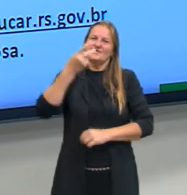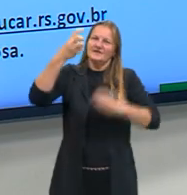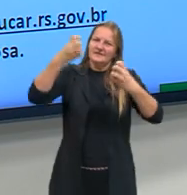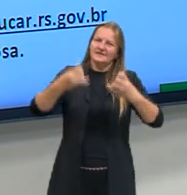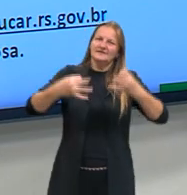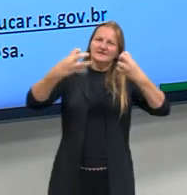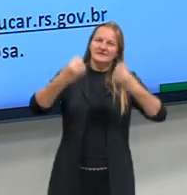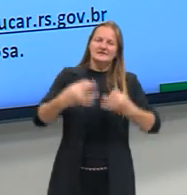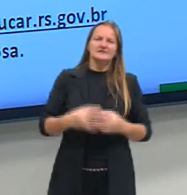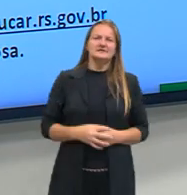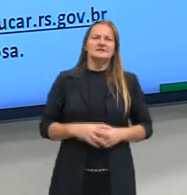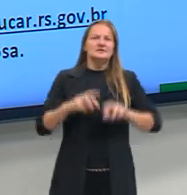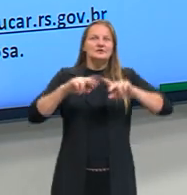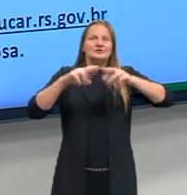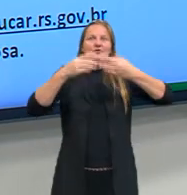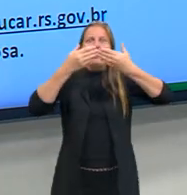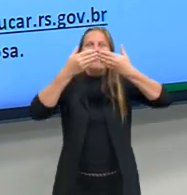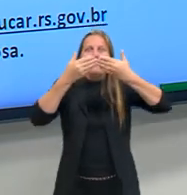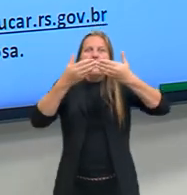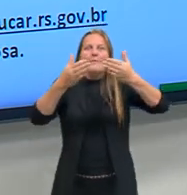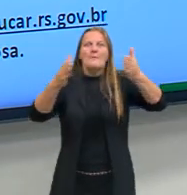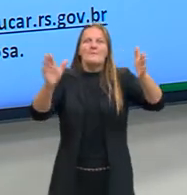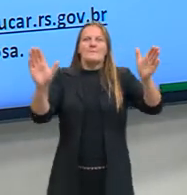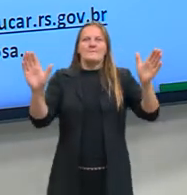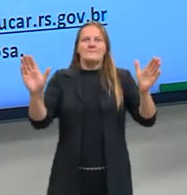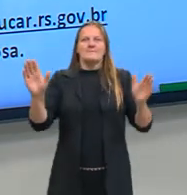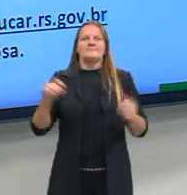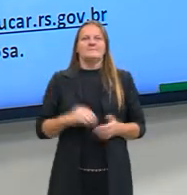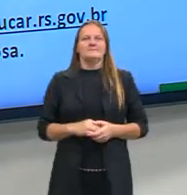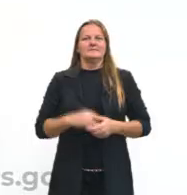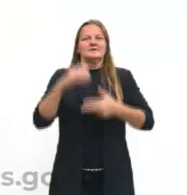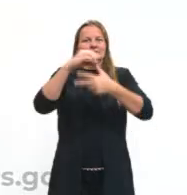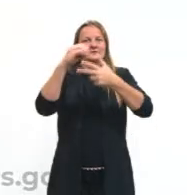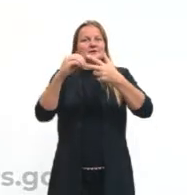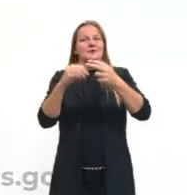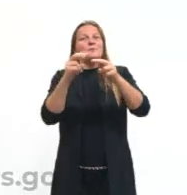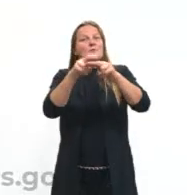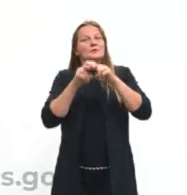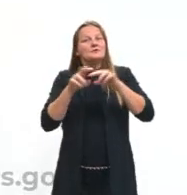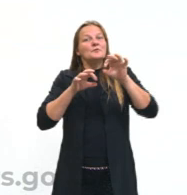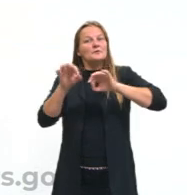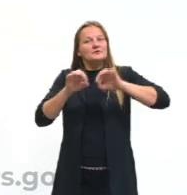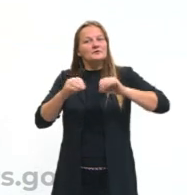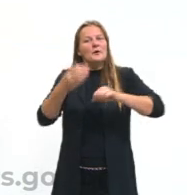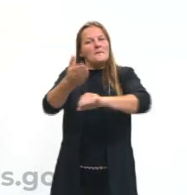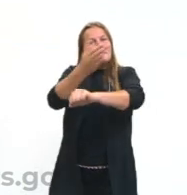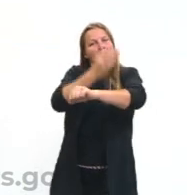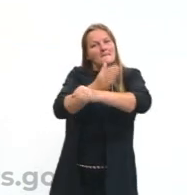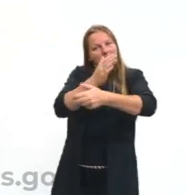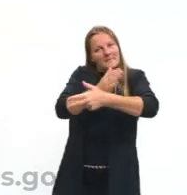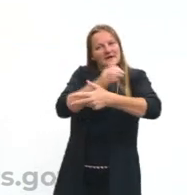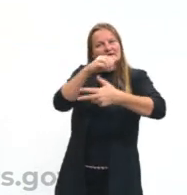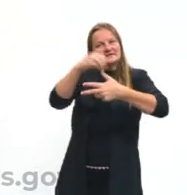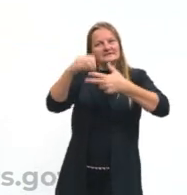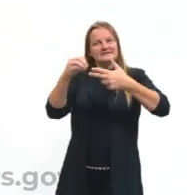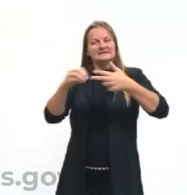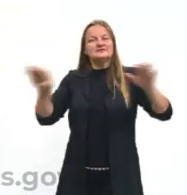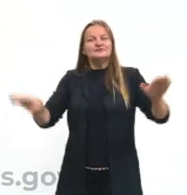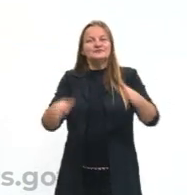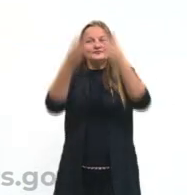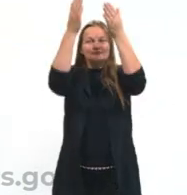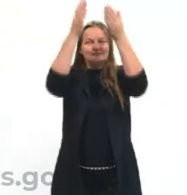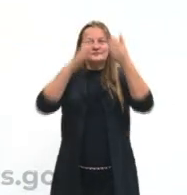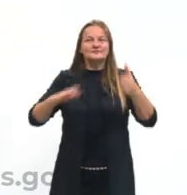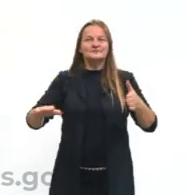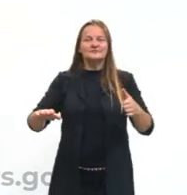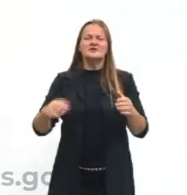vezes quantas portas o Enem vai abrir para ti e é por isso que estamos aqui com esse projeto pré-enem da Secretaria Educação do Rio Grande